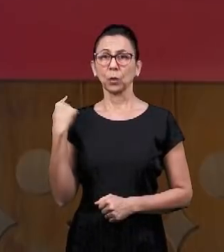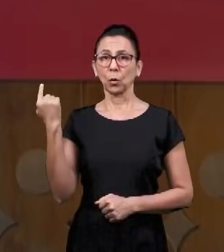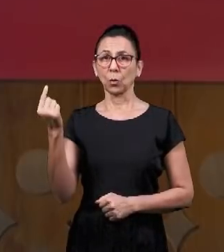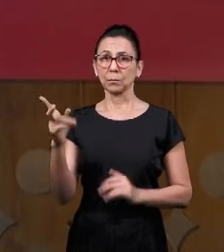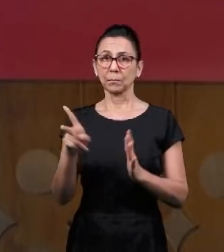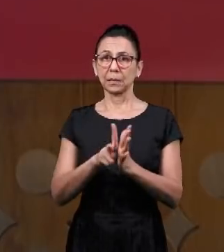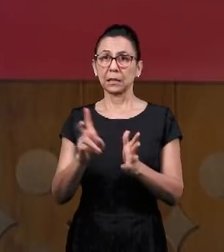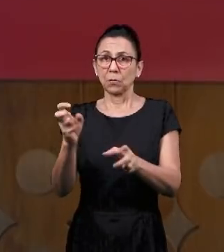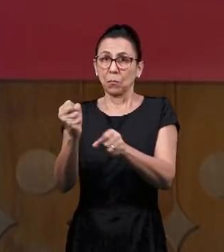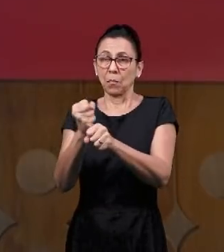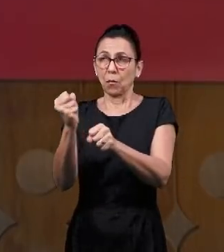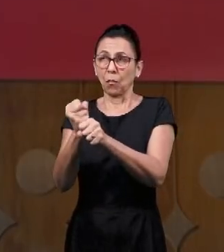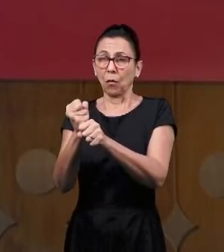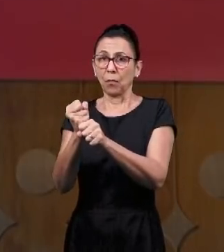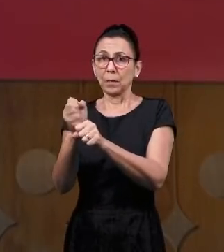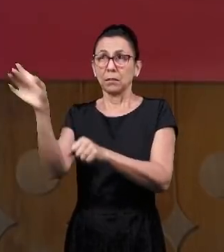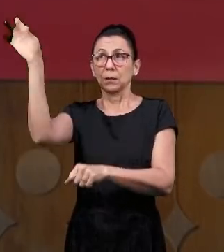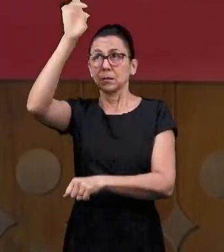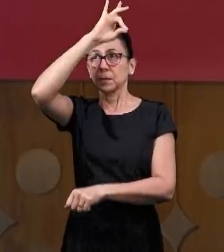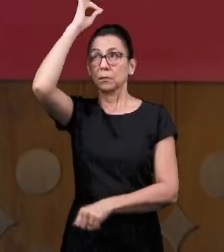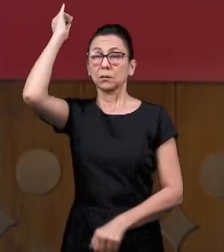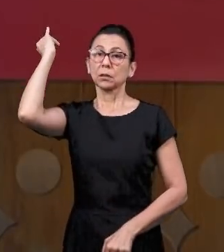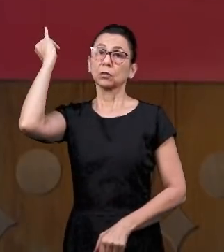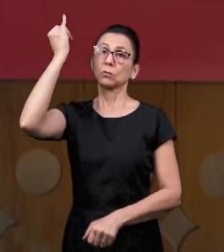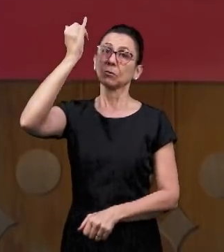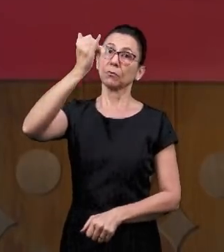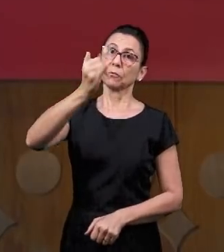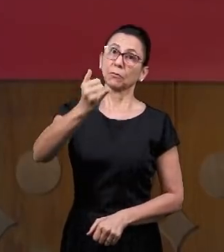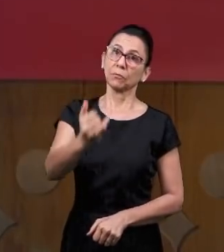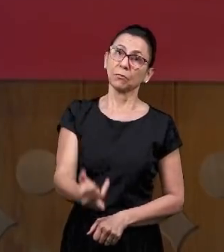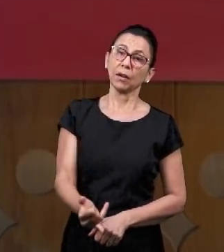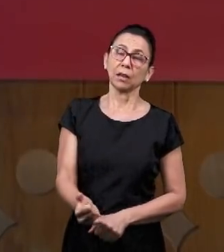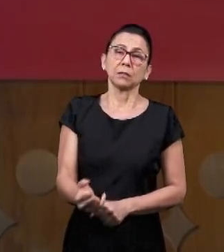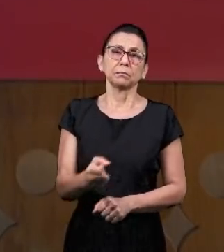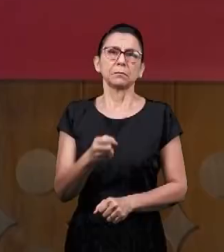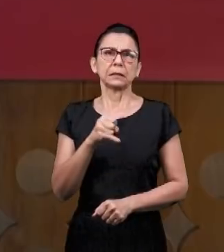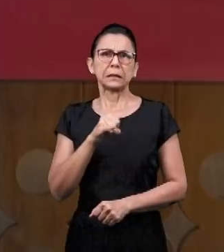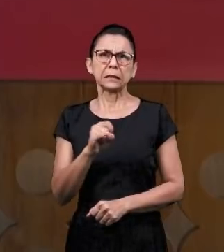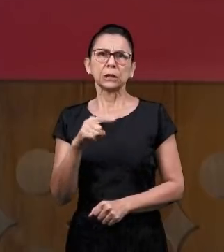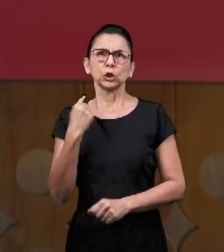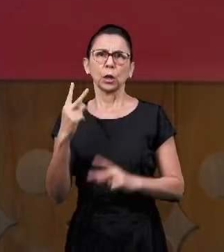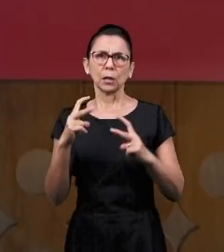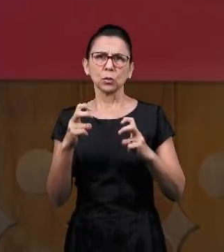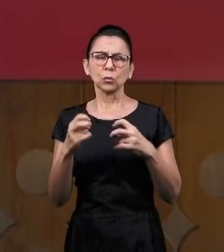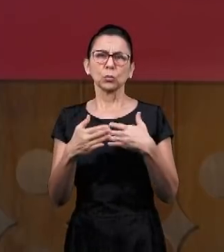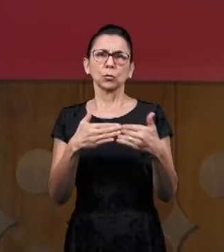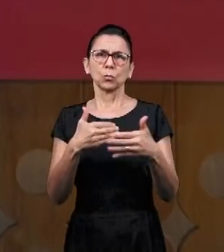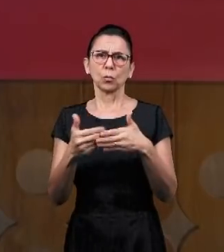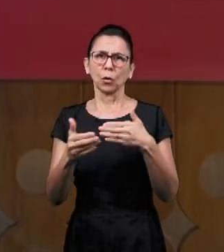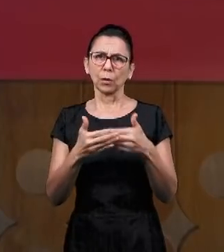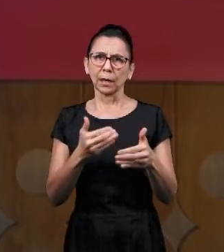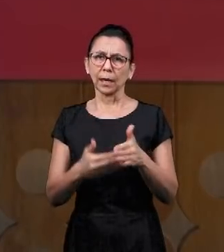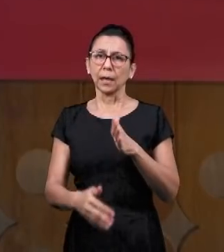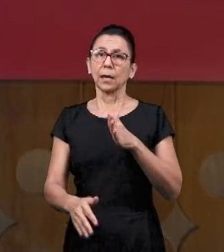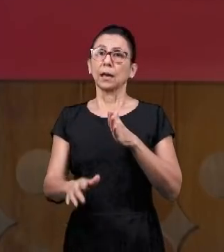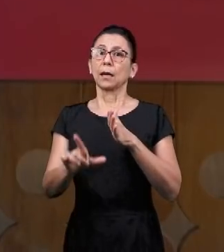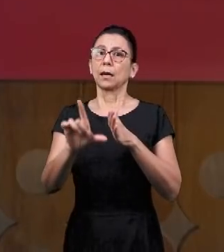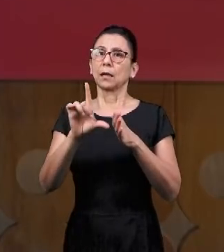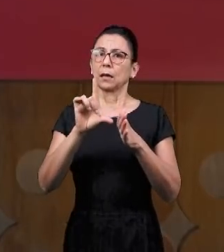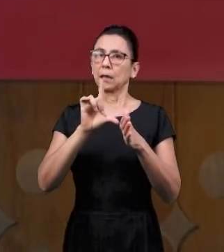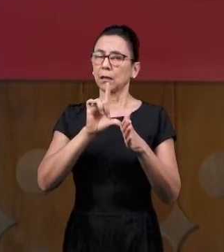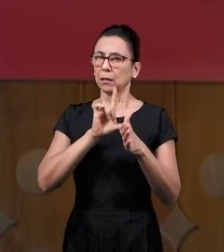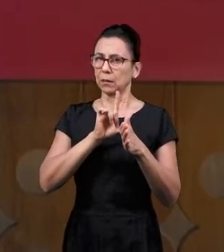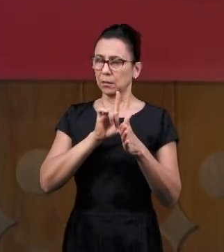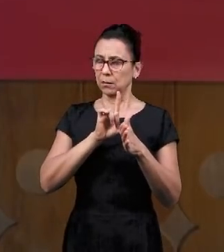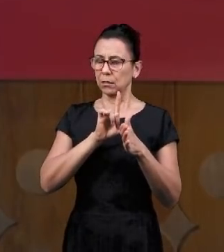Santo fala. Não existe aqui nós falarmos qualquer assunto sem que o Espírito Santo tenha dito faça desse jeito, e